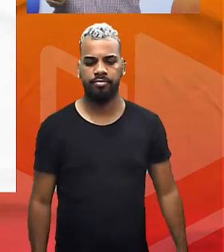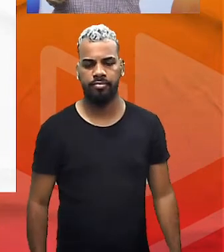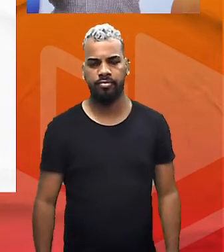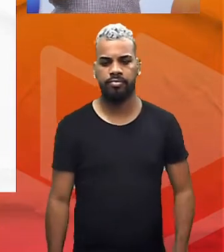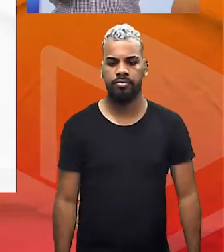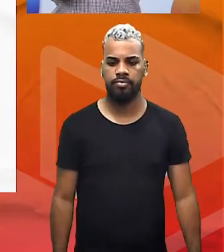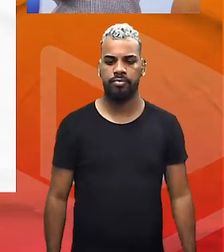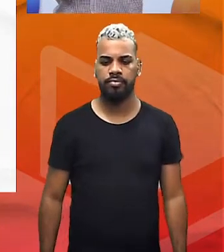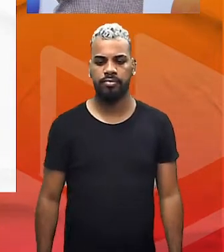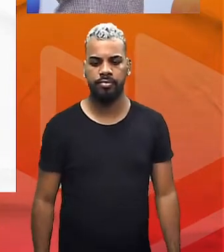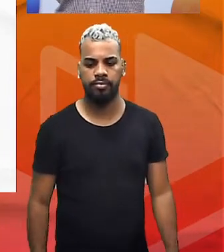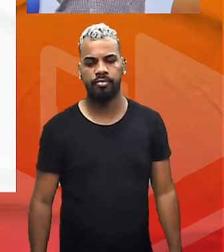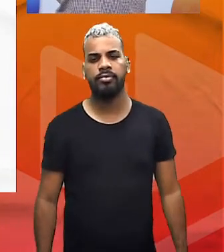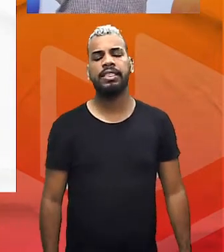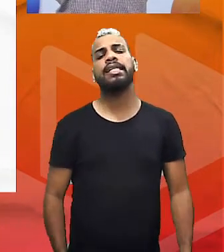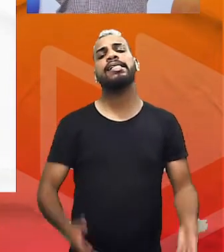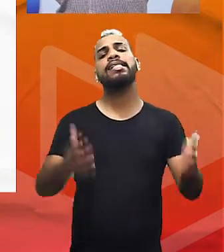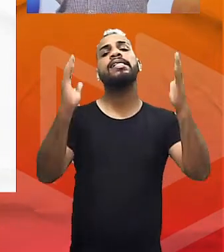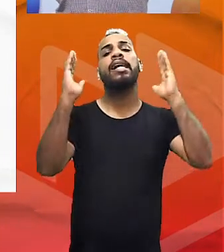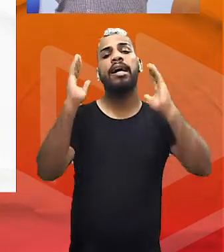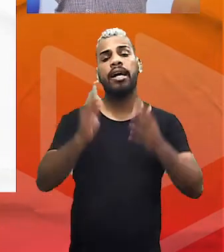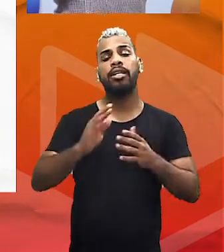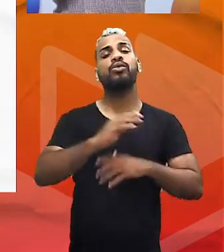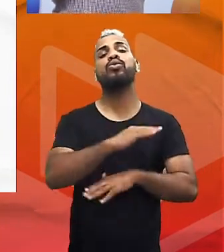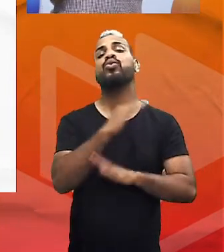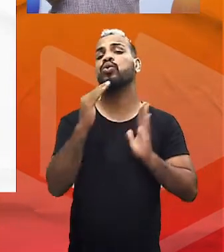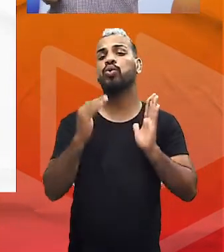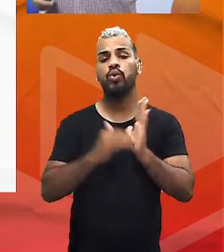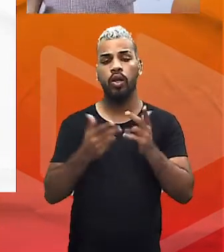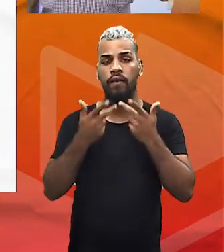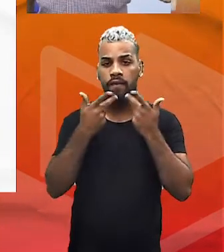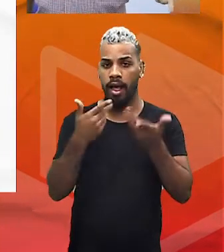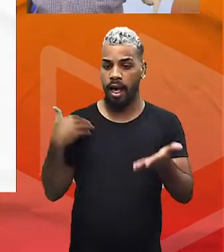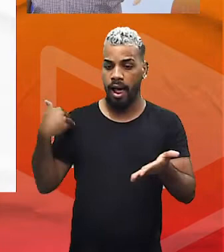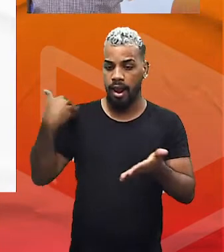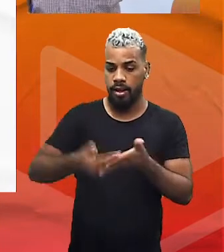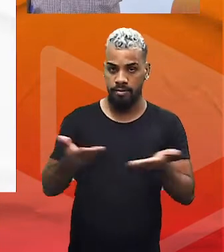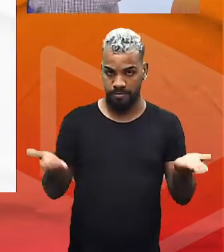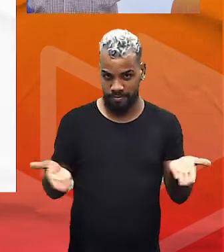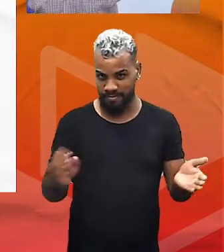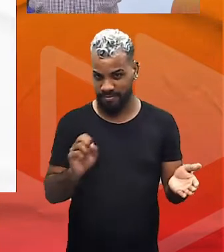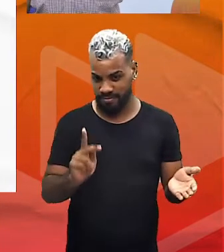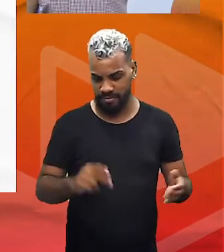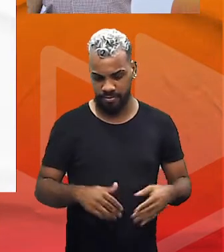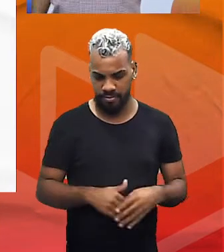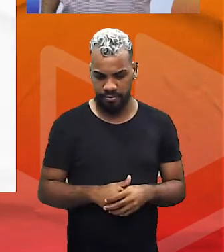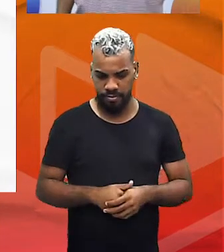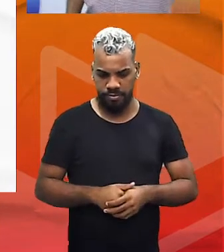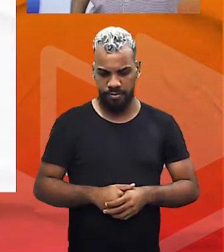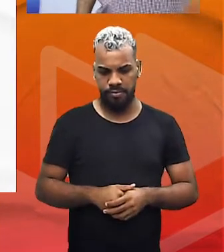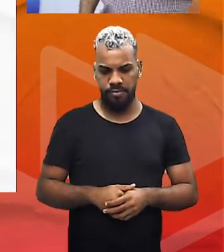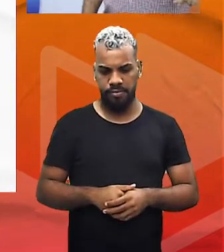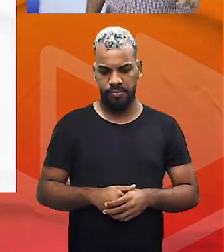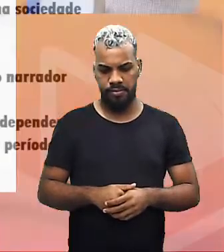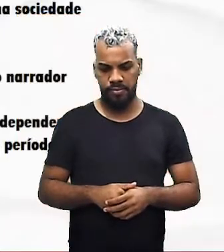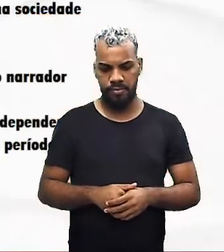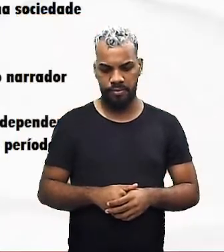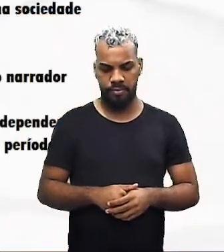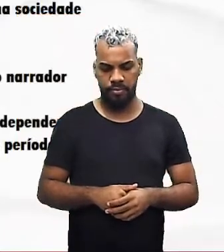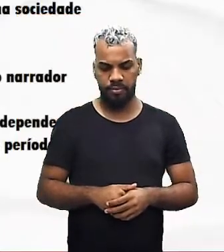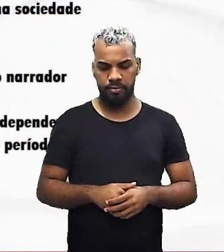daí é contemporâneo de tudo isso que eu estou falando até agora. Tá bom? Então vamos lá, vamos ler. Bora ler a tela